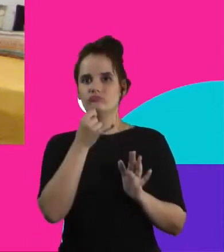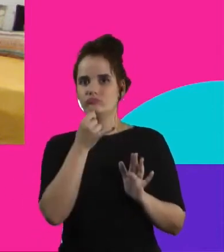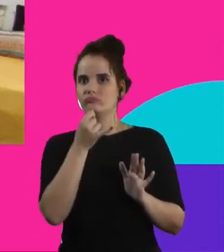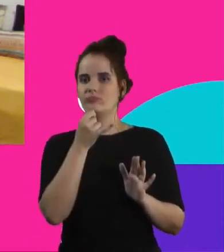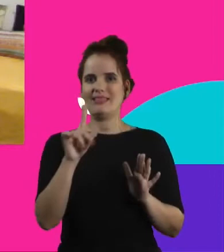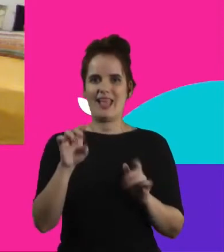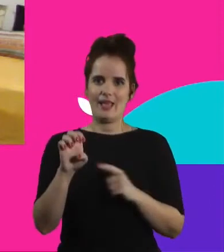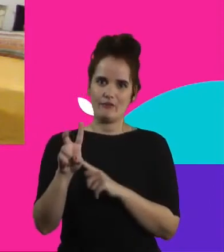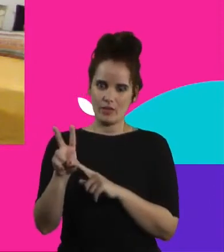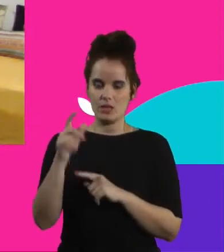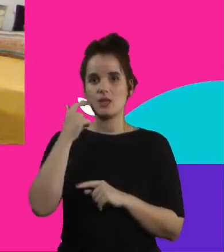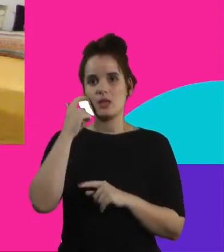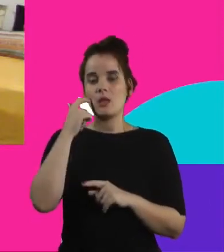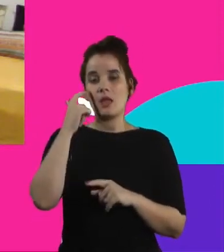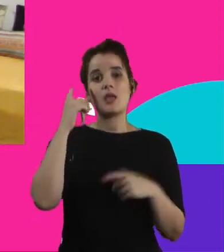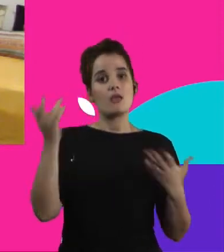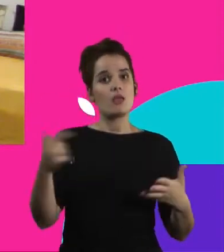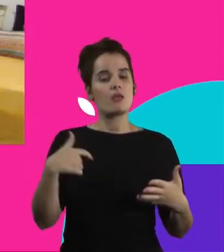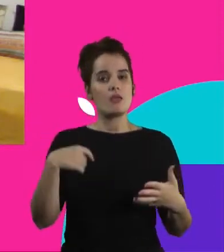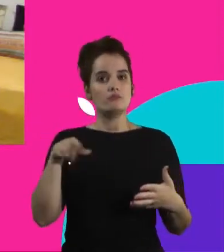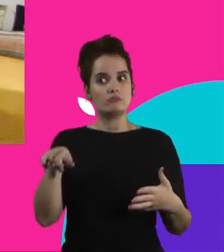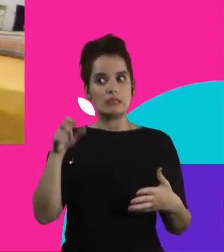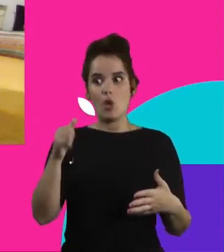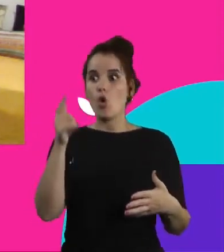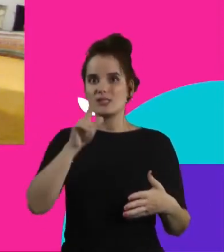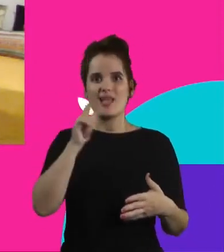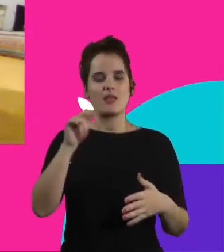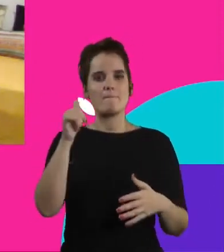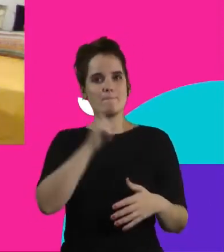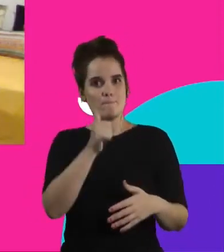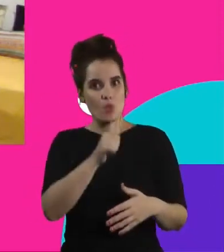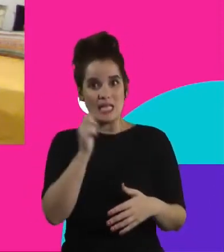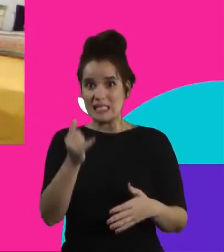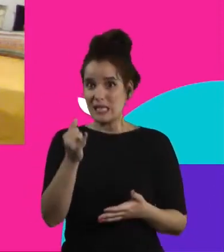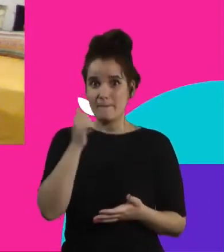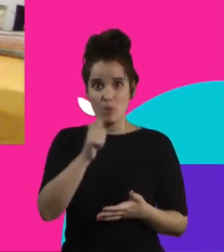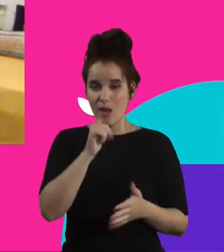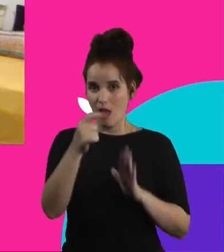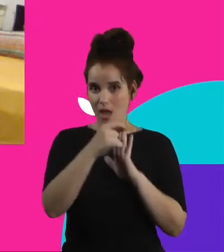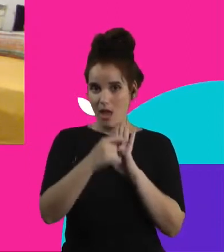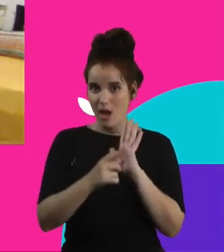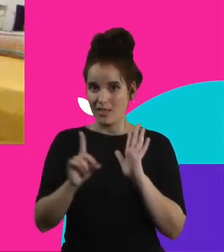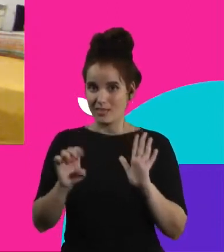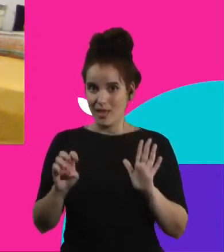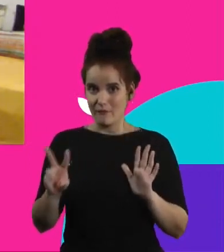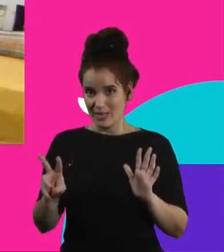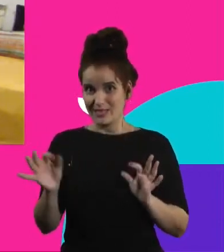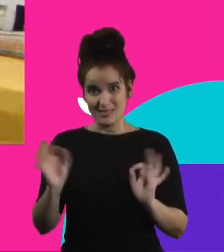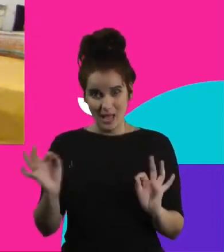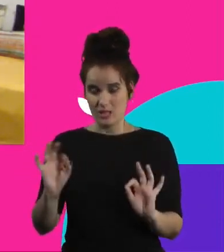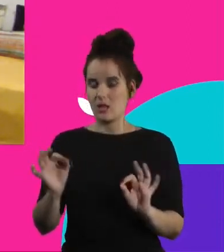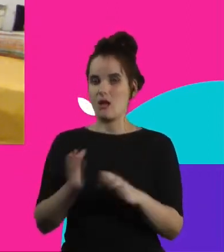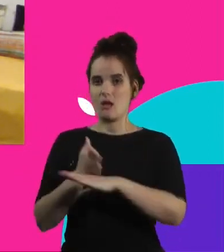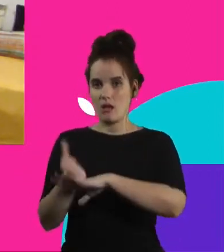vai ter também, porque aí começa a ser um efeito dominó, né? Se eu não tenho mulher desenvolvendo, ela não vai ser especialista naquilo, ela